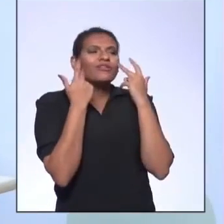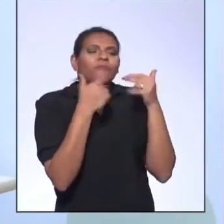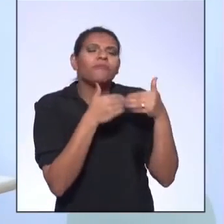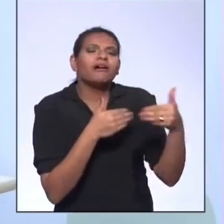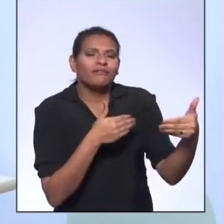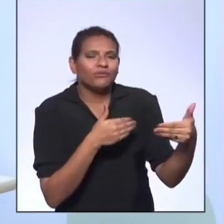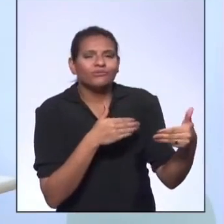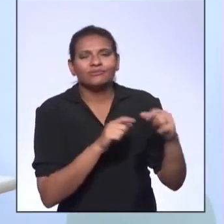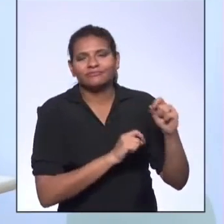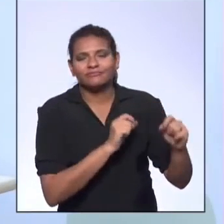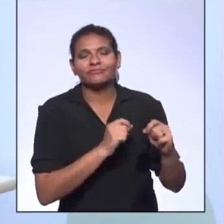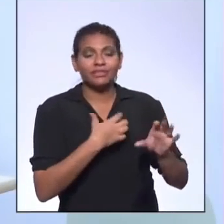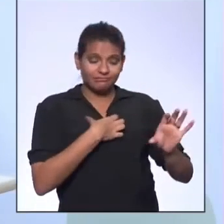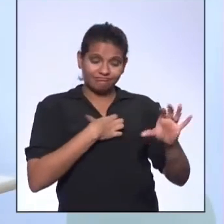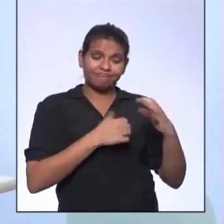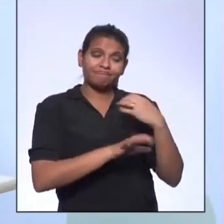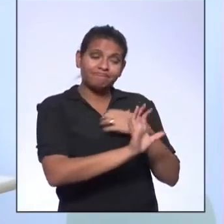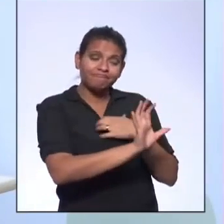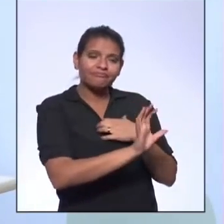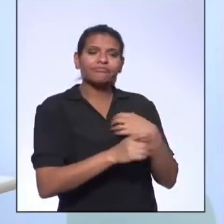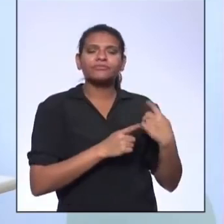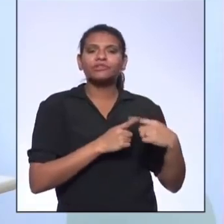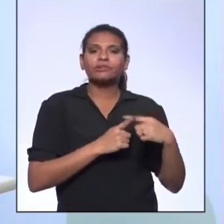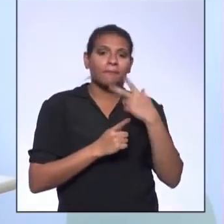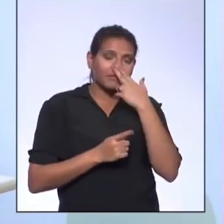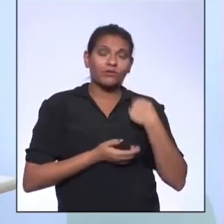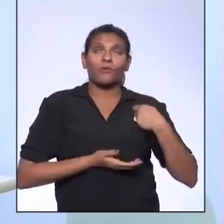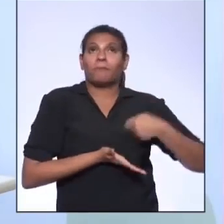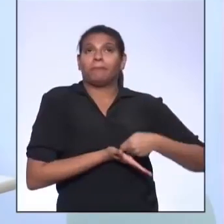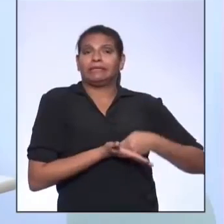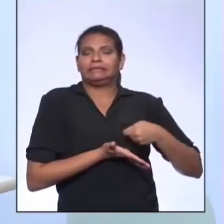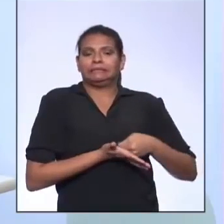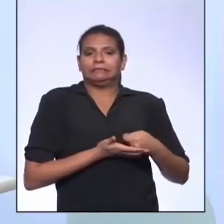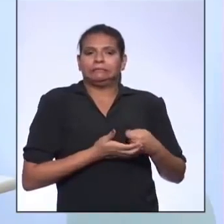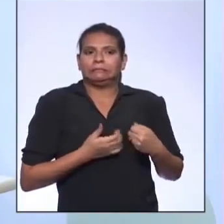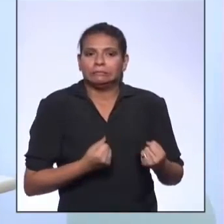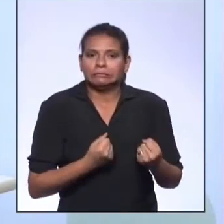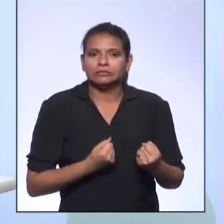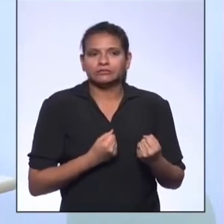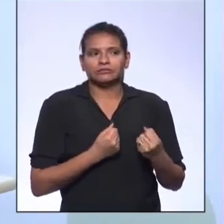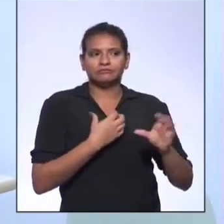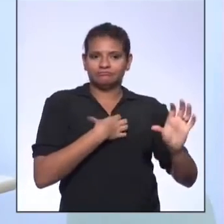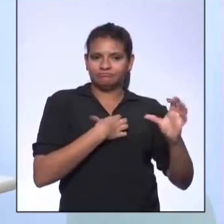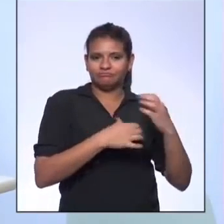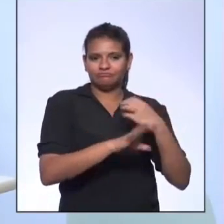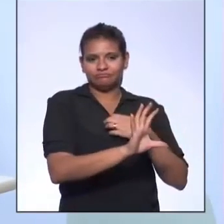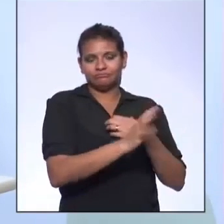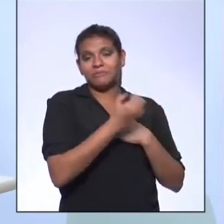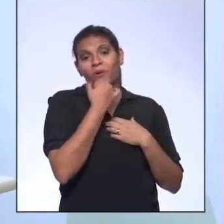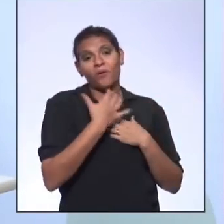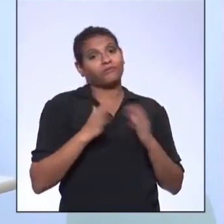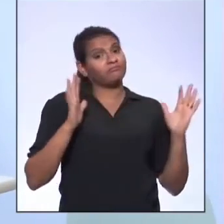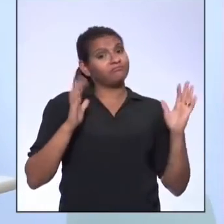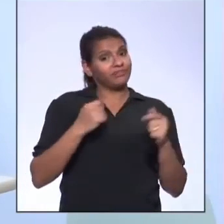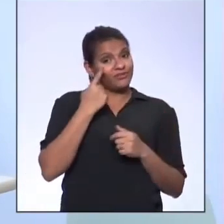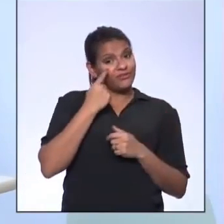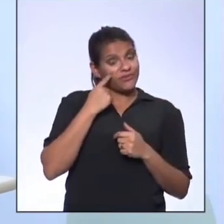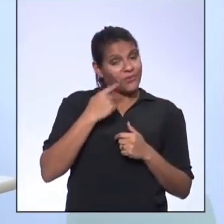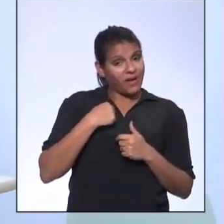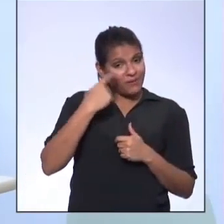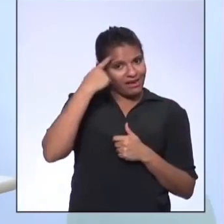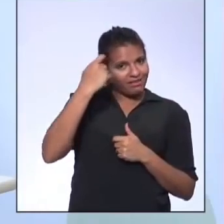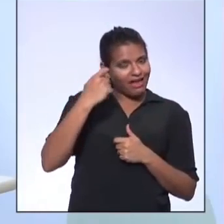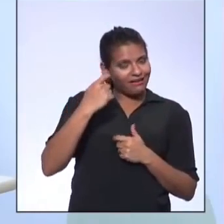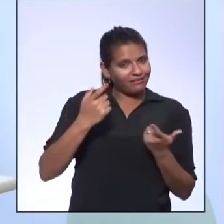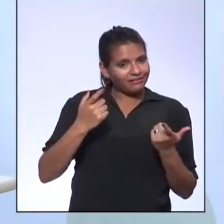empáticas. Acredito que nós seremos forçados a ser mais empáticos, e isso, no longo prazo, vai ser muito bom. Olha, eu aqui defendendo uma ideia. Não